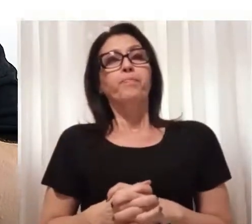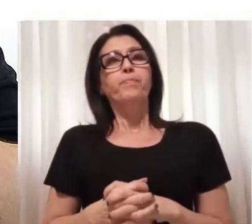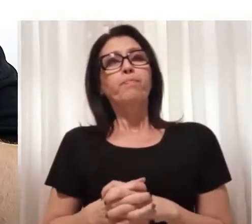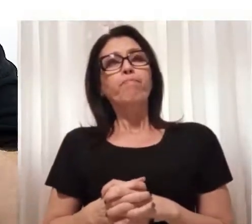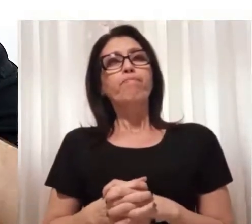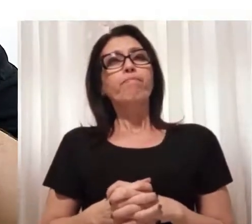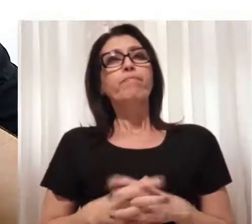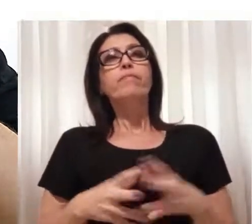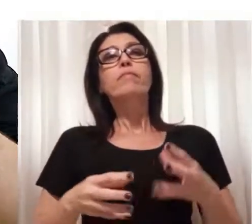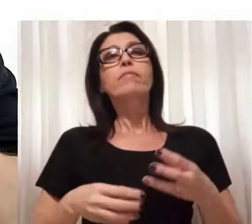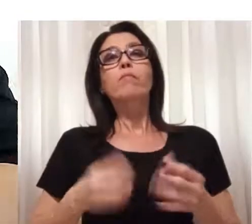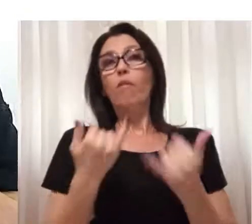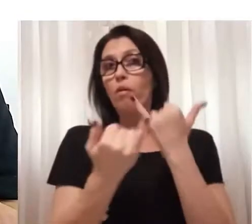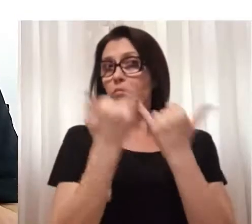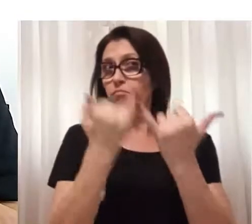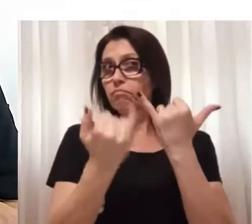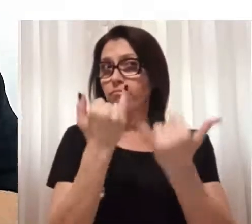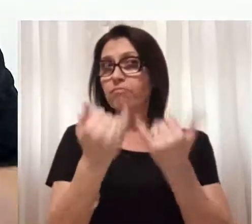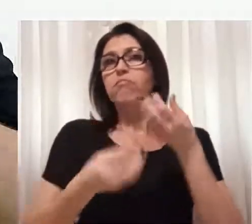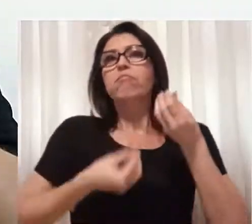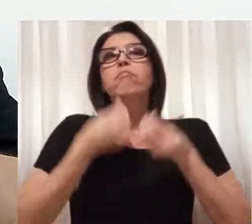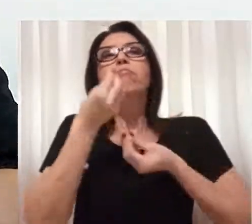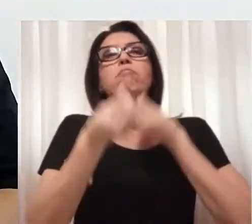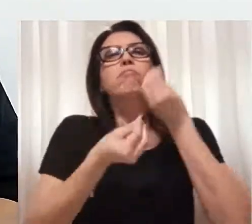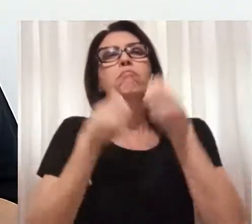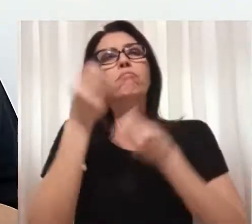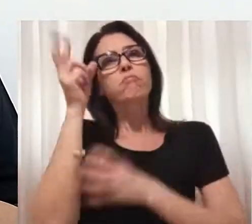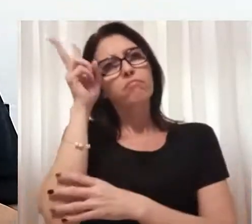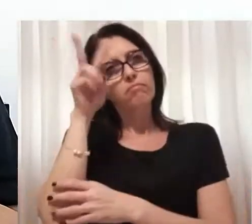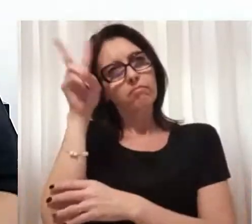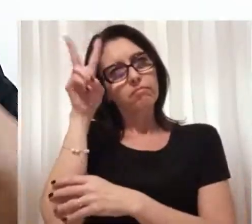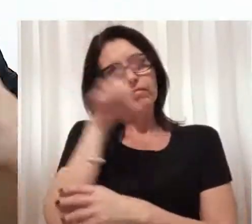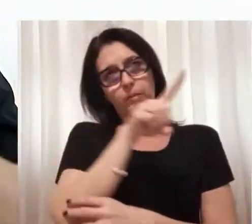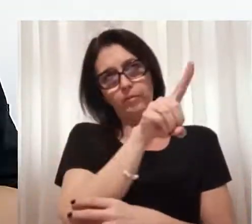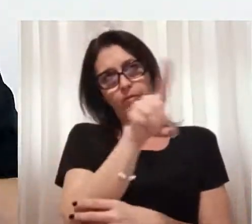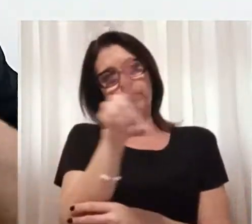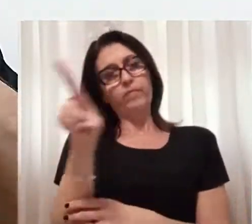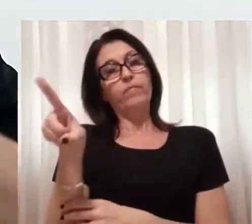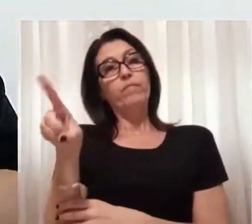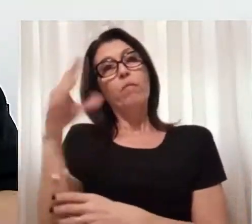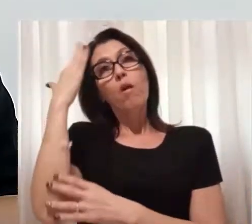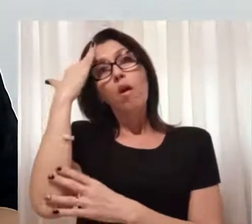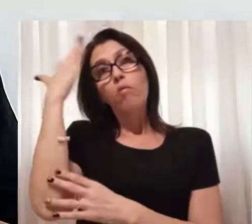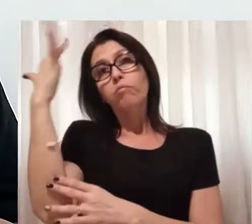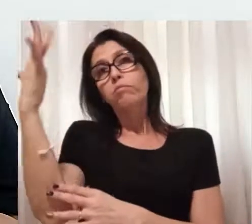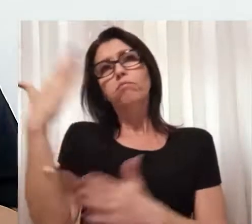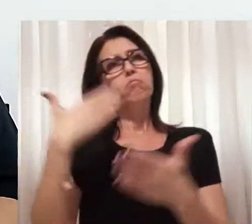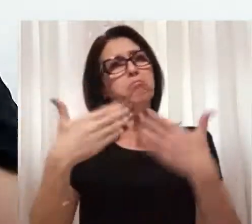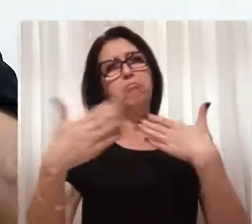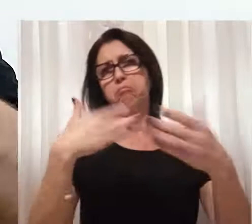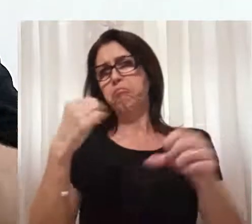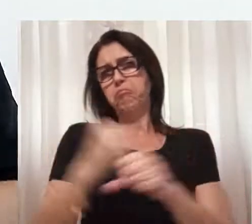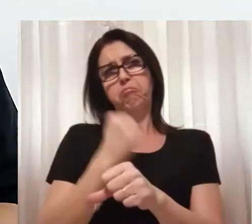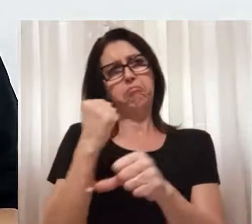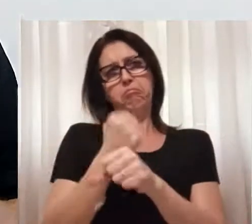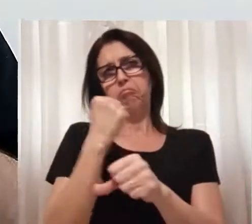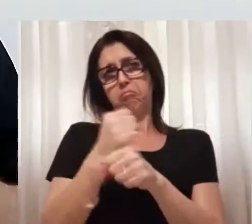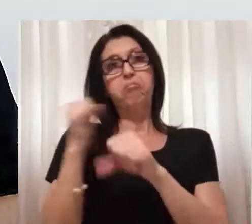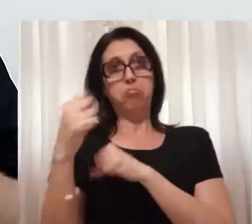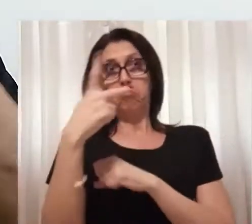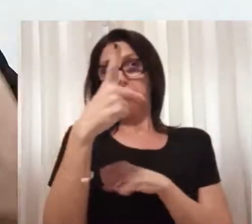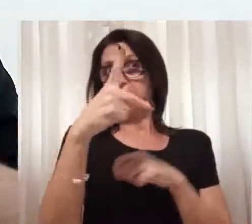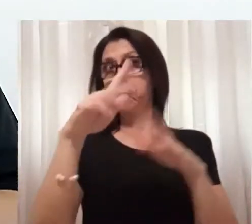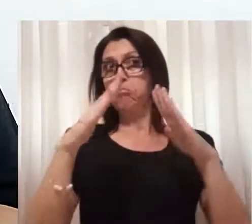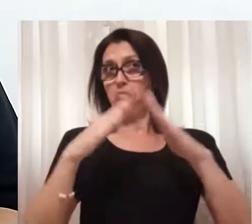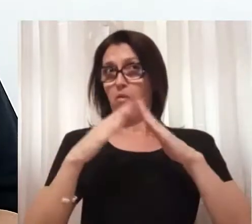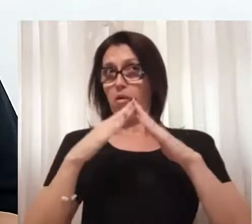Para exemplificar, eu quero dar uma pequena ilustração. Imagine uma construção qualquer, pode ser sua casa. Sua